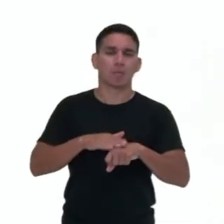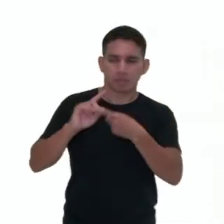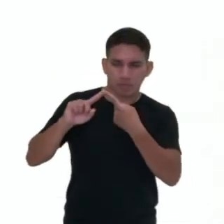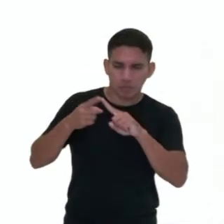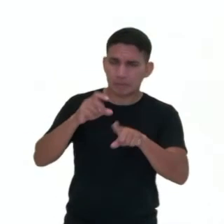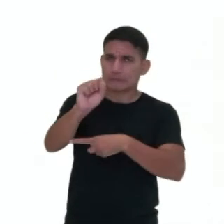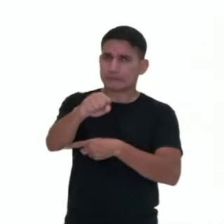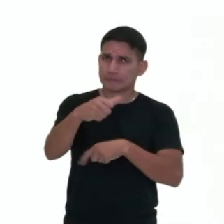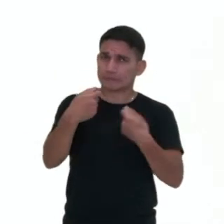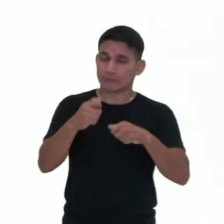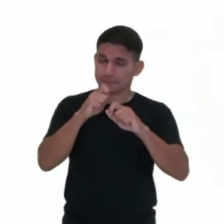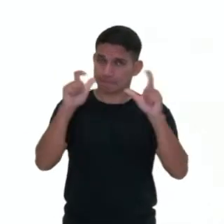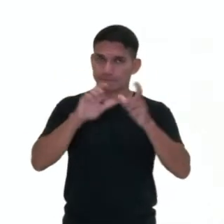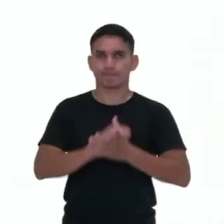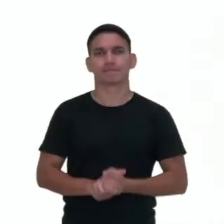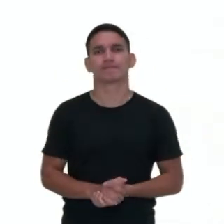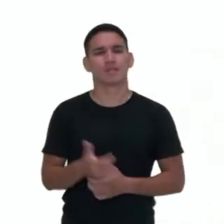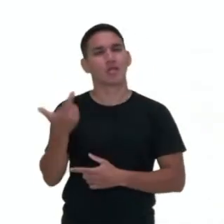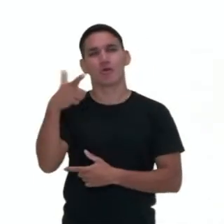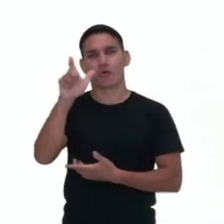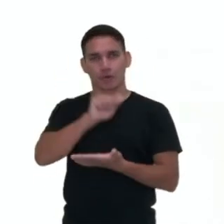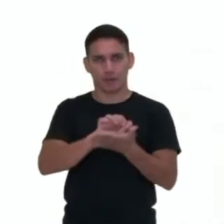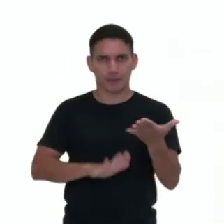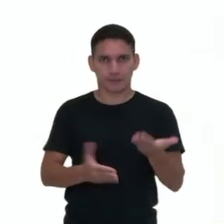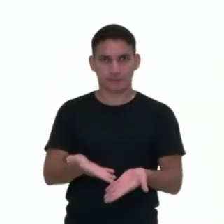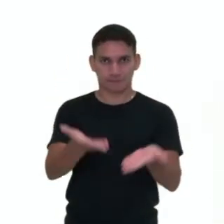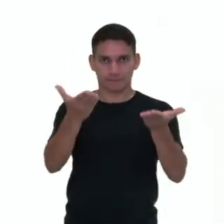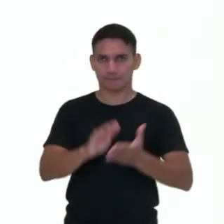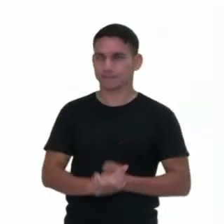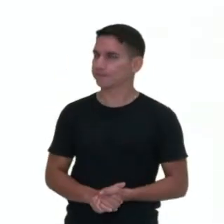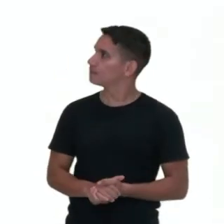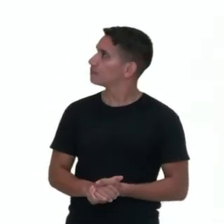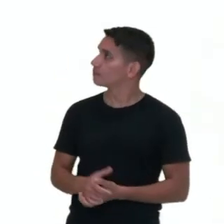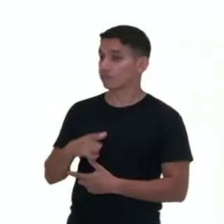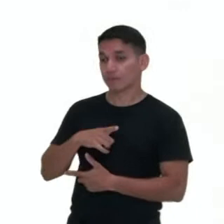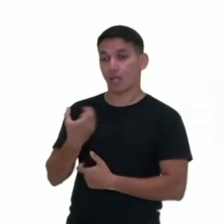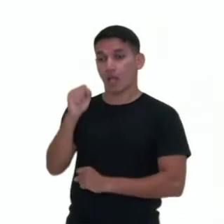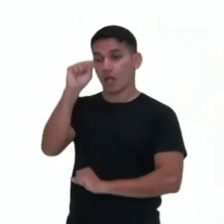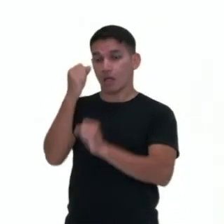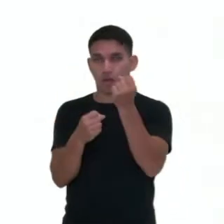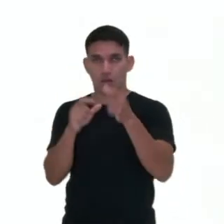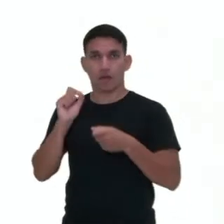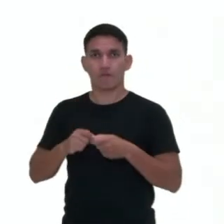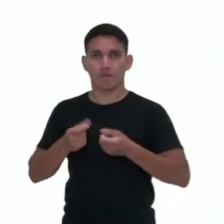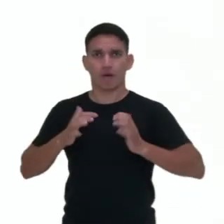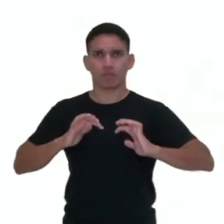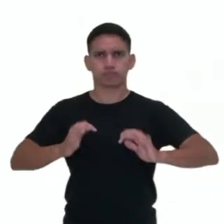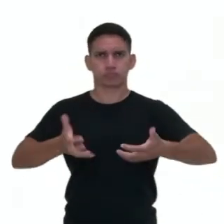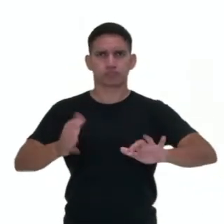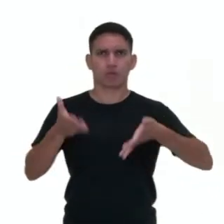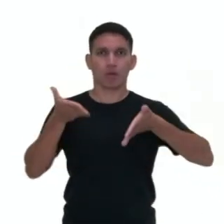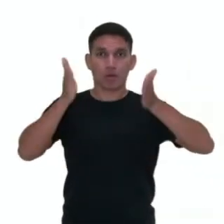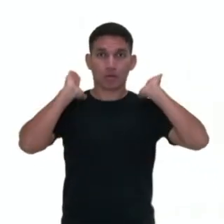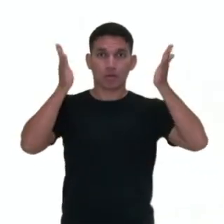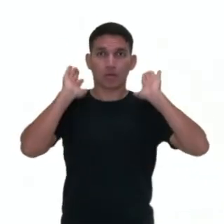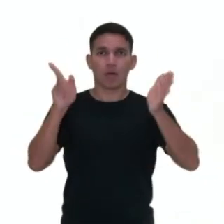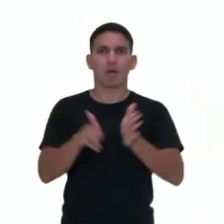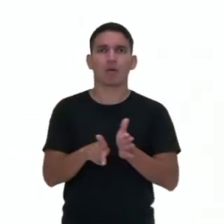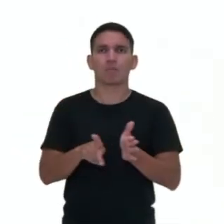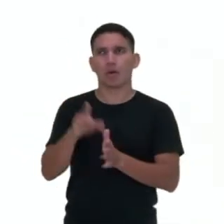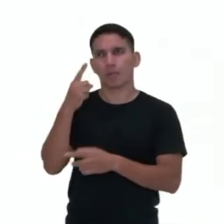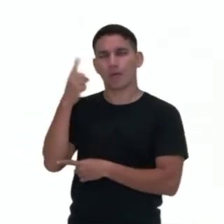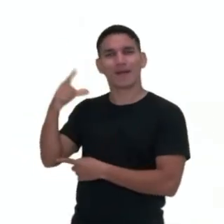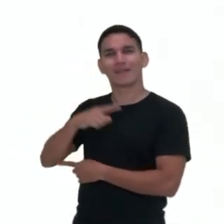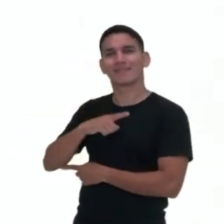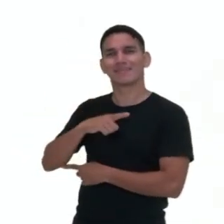muito cuidado. Mais um exercício, pessoal. Uma montadora de carretas de São Bernardo do Campo, cidade do estado de São